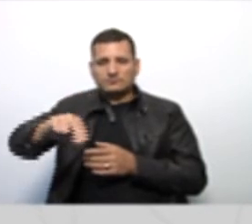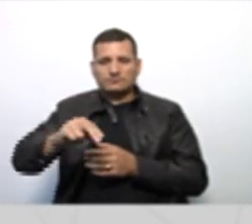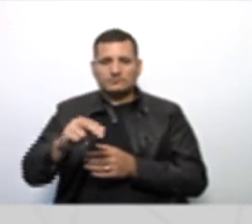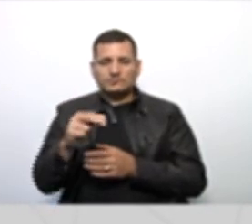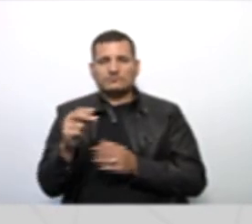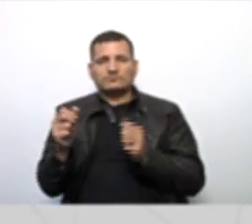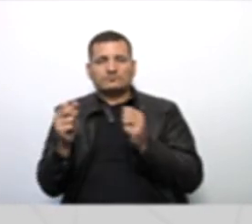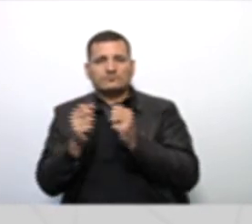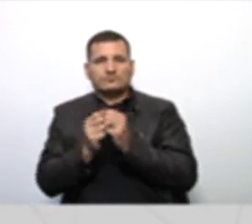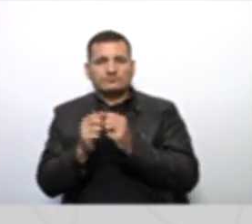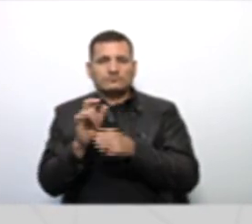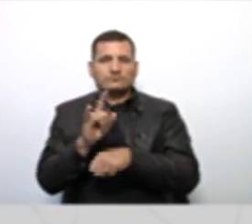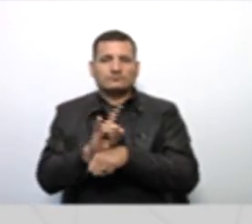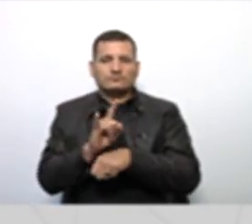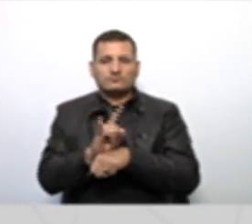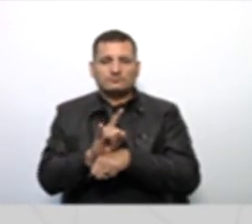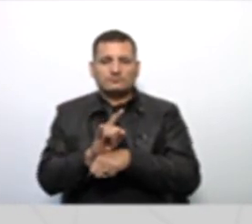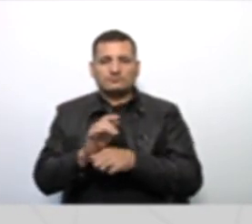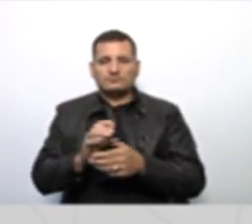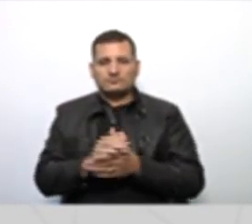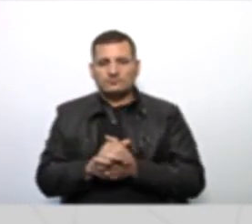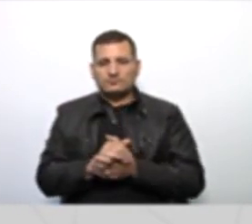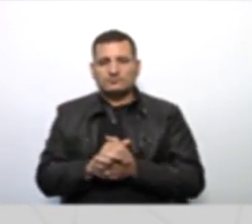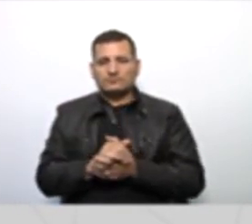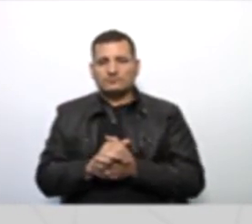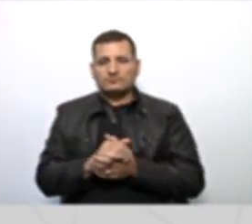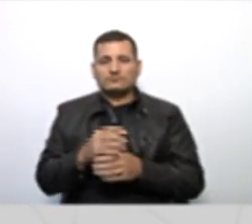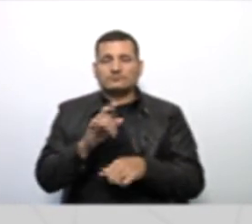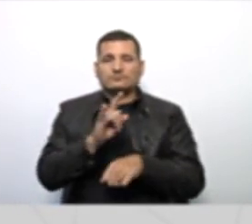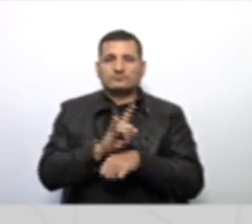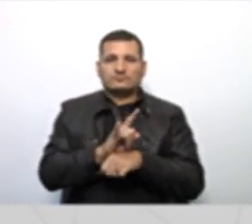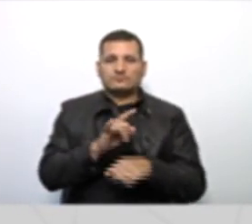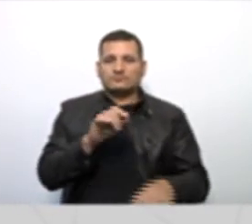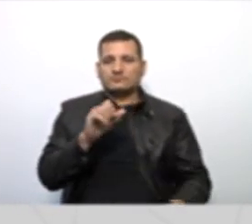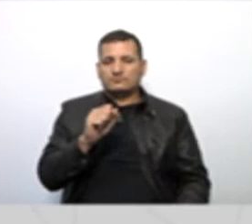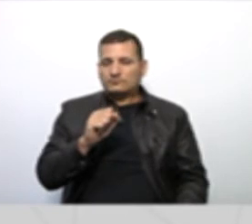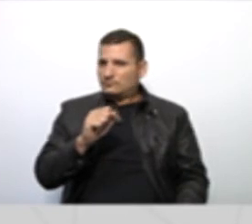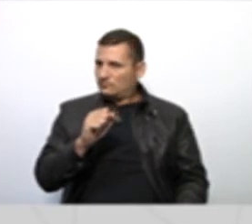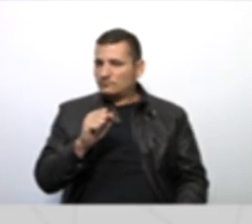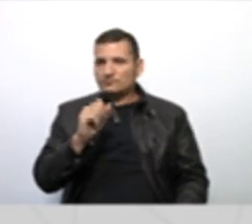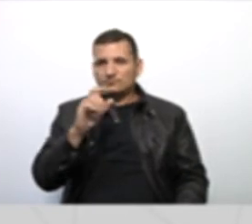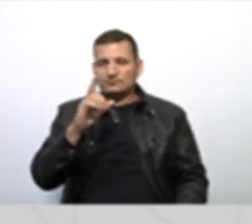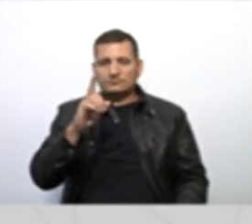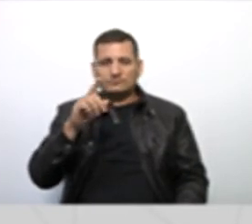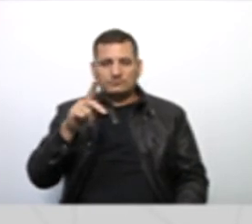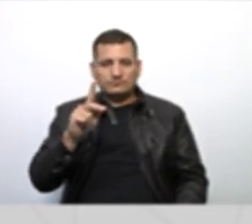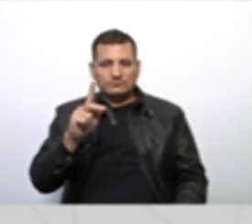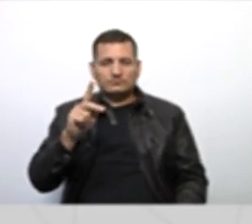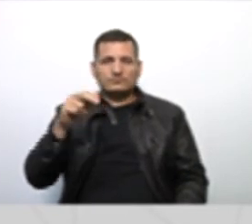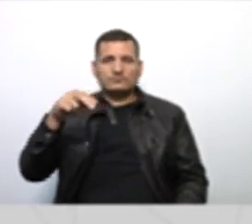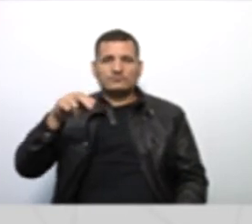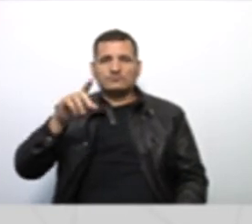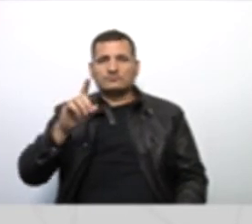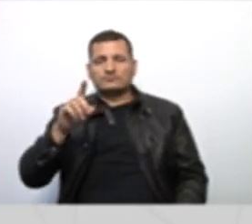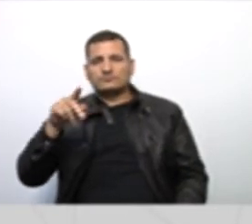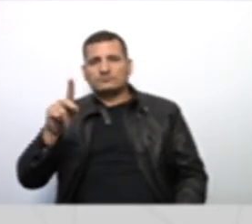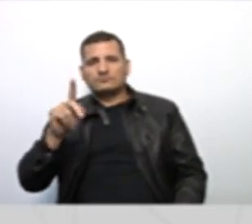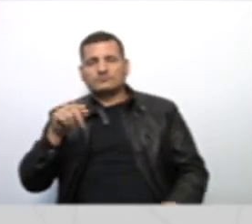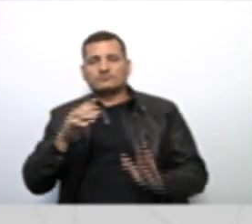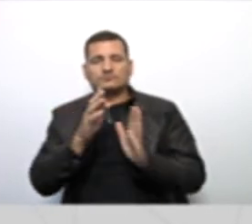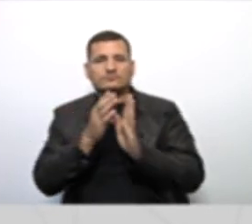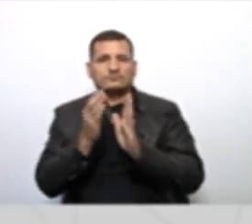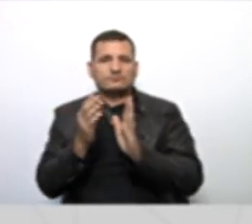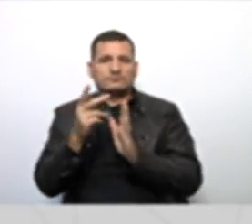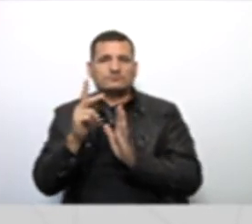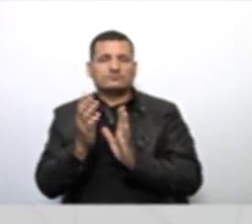o Android. Incluindo o Android SDK e NDK, que são as bibliotecas que o